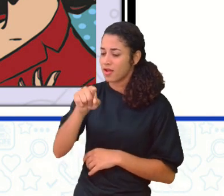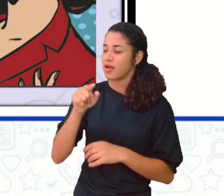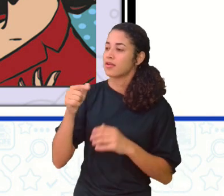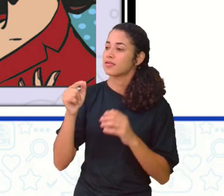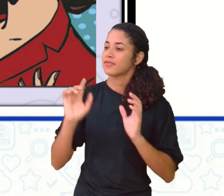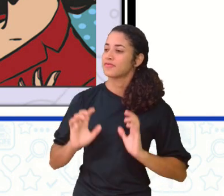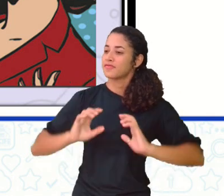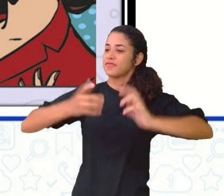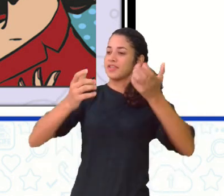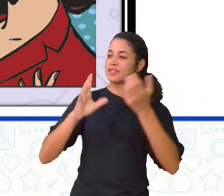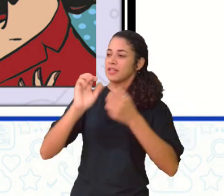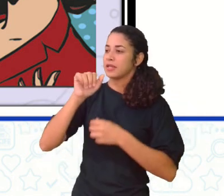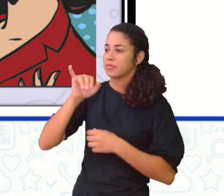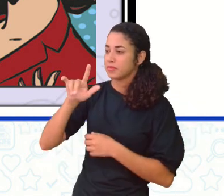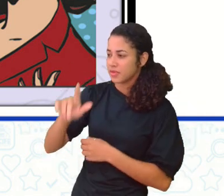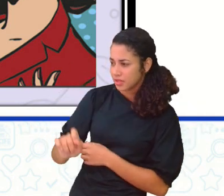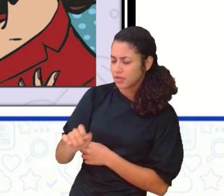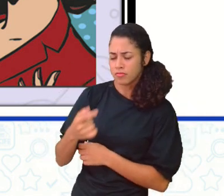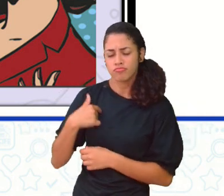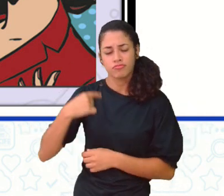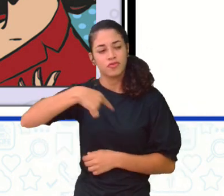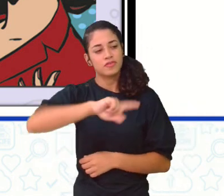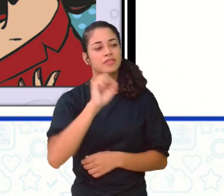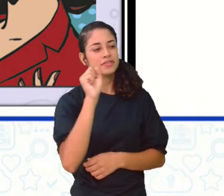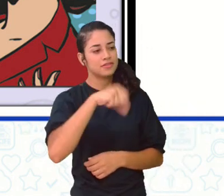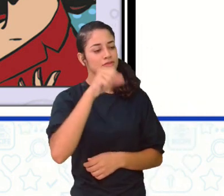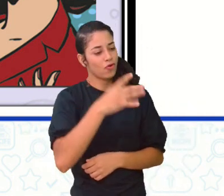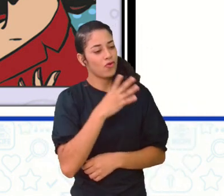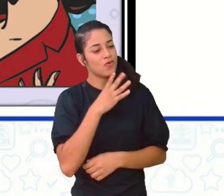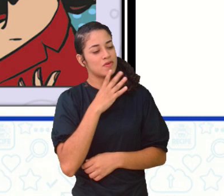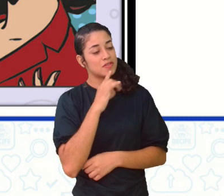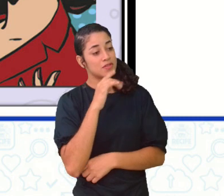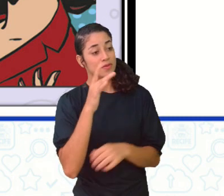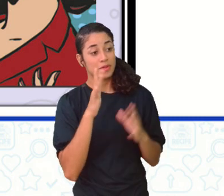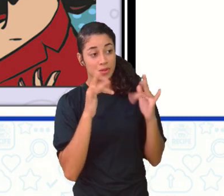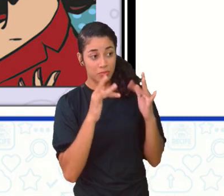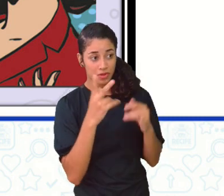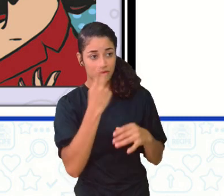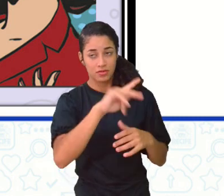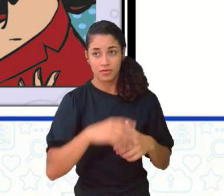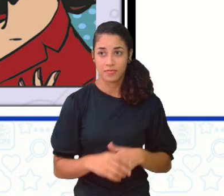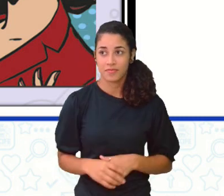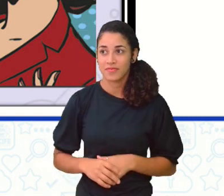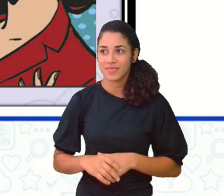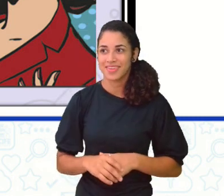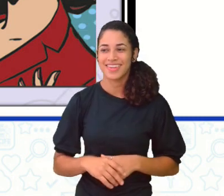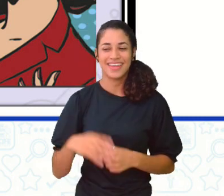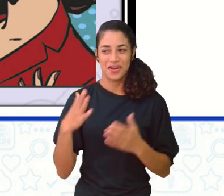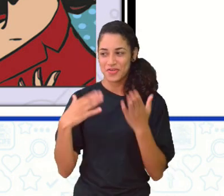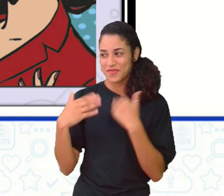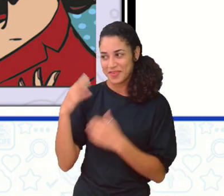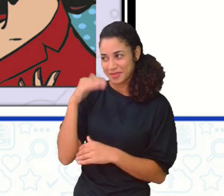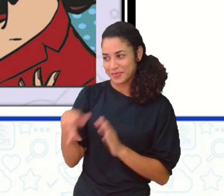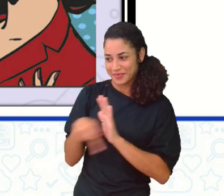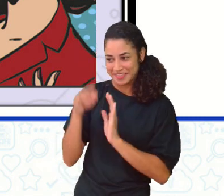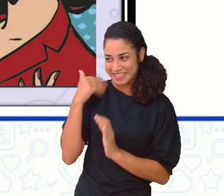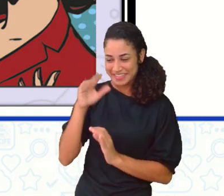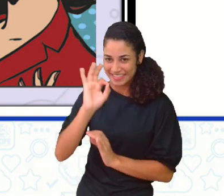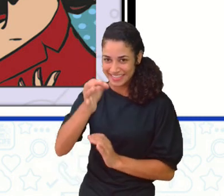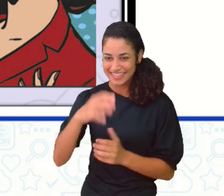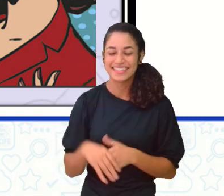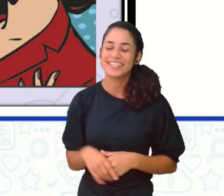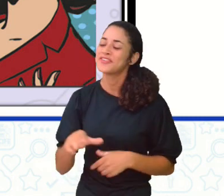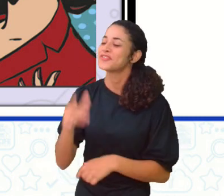Camila? Fui, Ana. E conheci o namorado dela. Conversa de adulto, tá, pessoal? E o que você